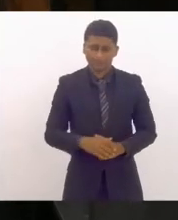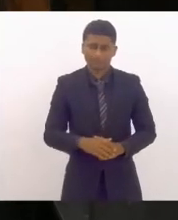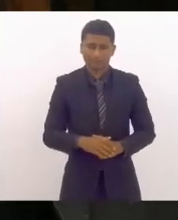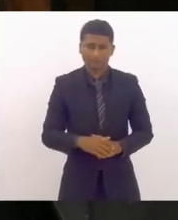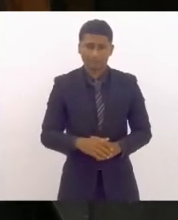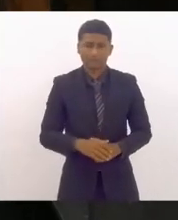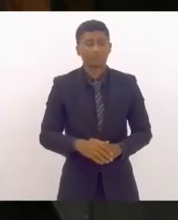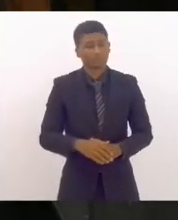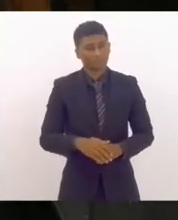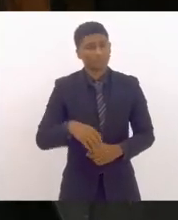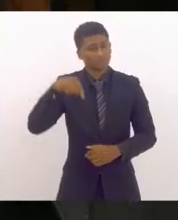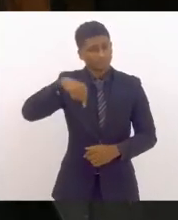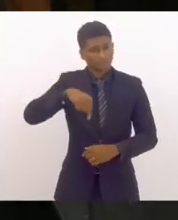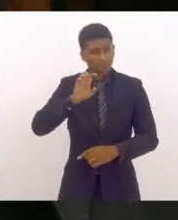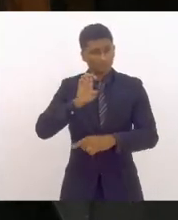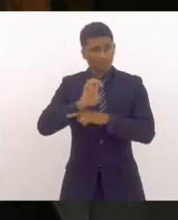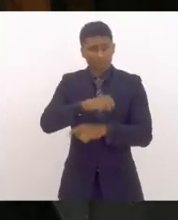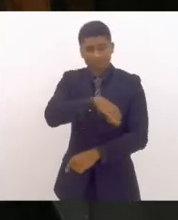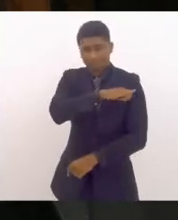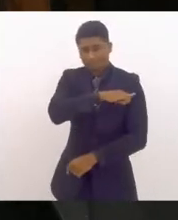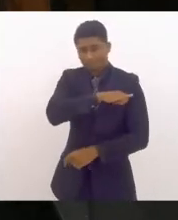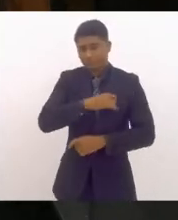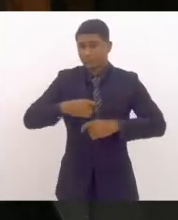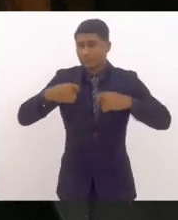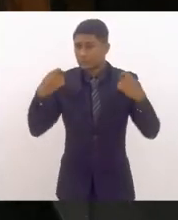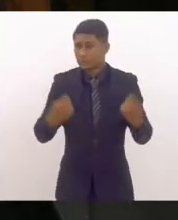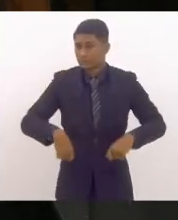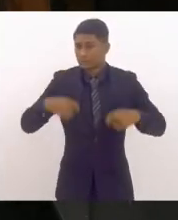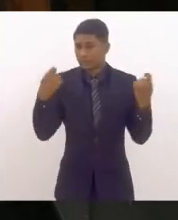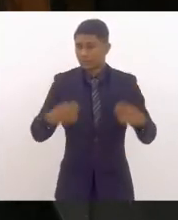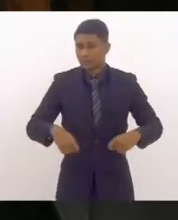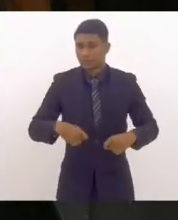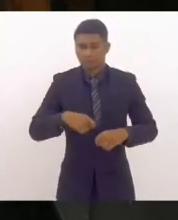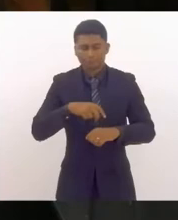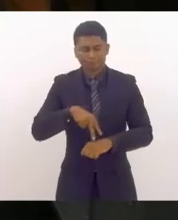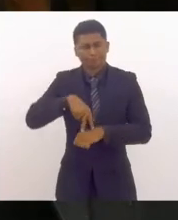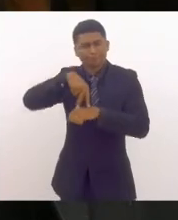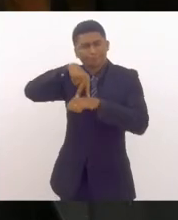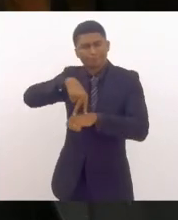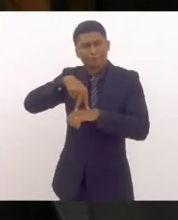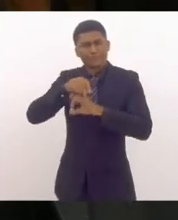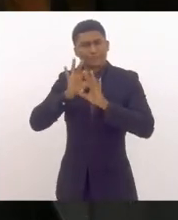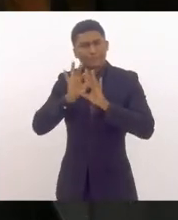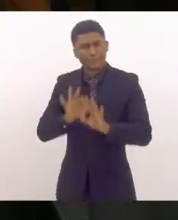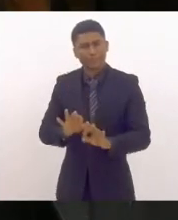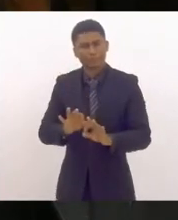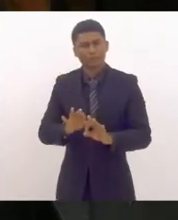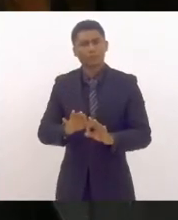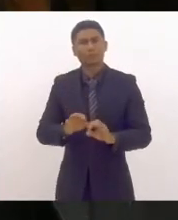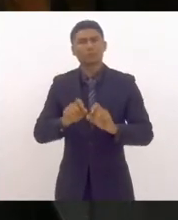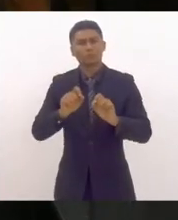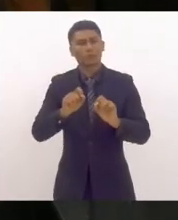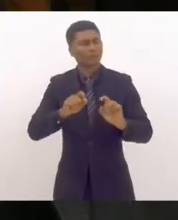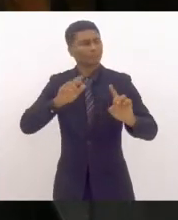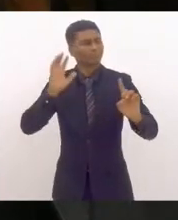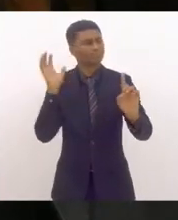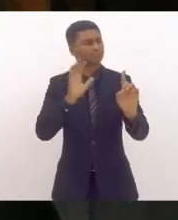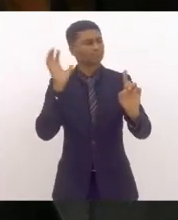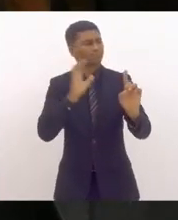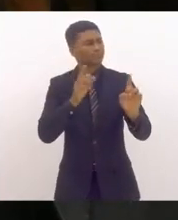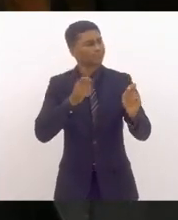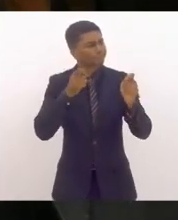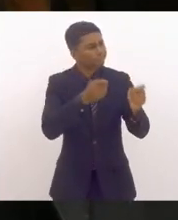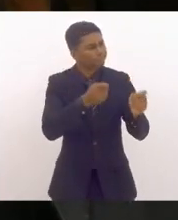requerem que o Estado do Rio de Janeiro tem uma outra postura para pressionar que haja o redesenho